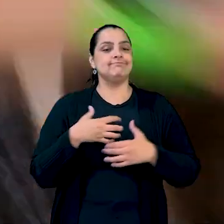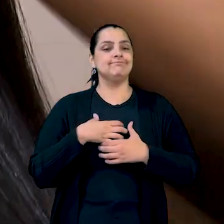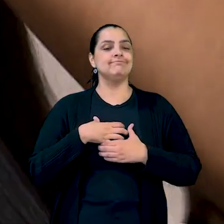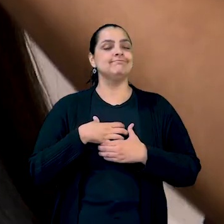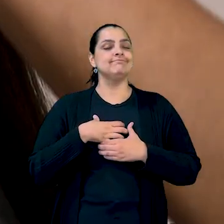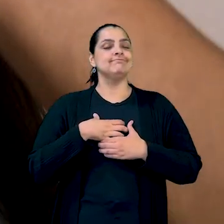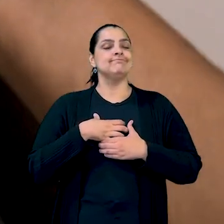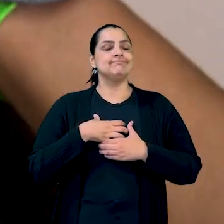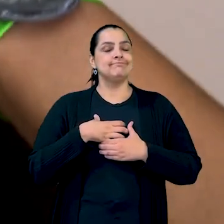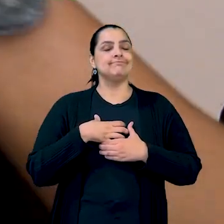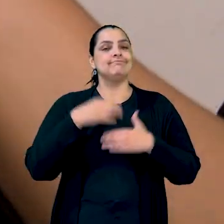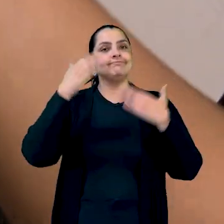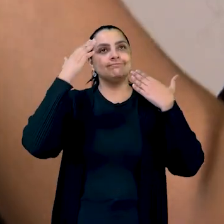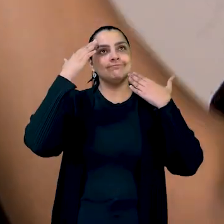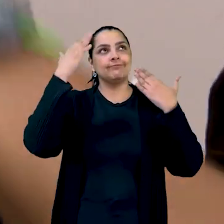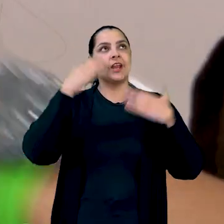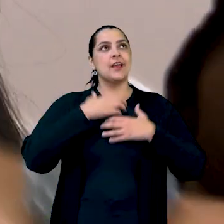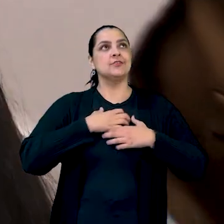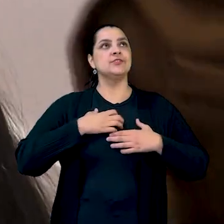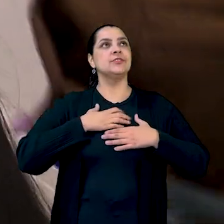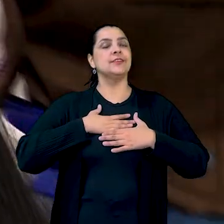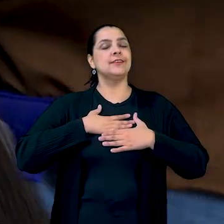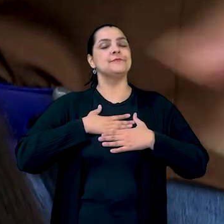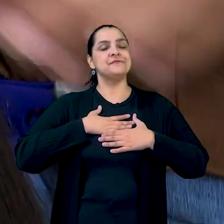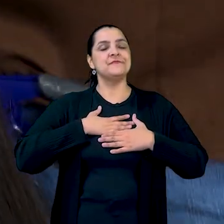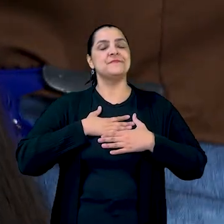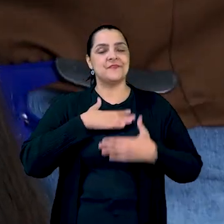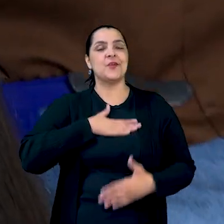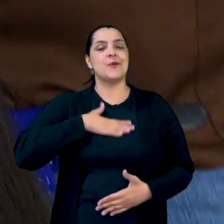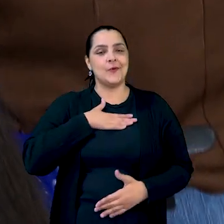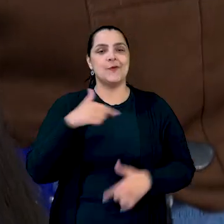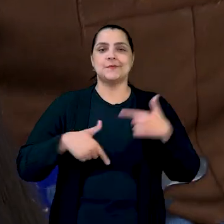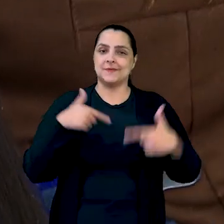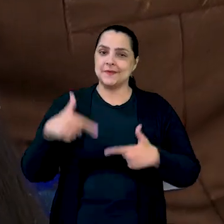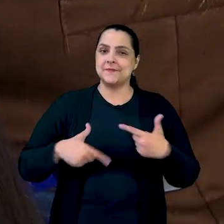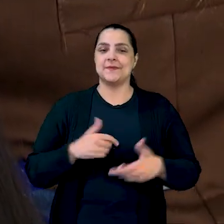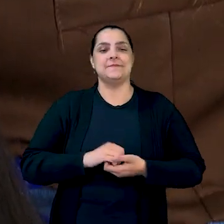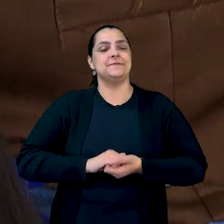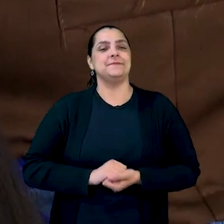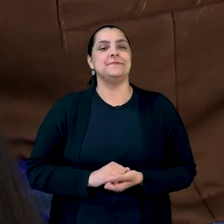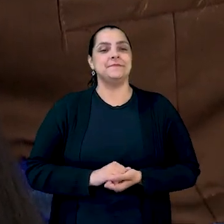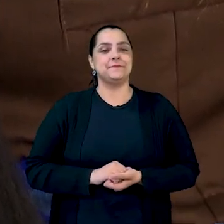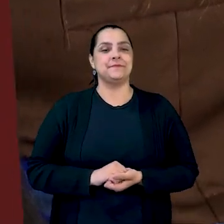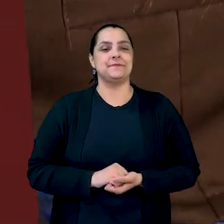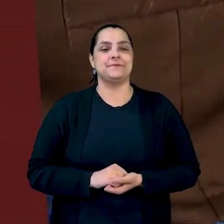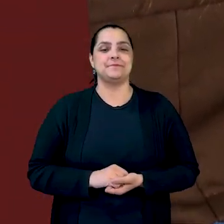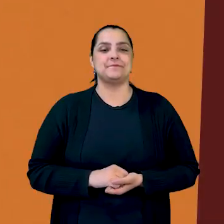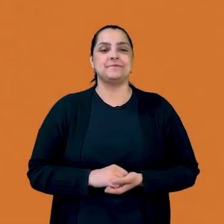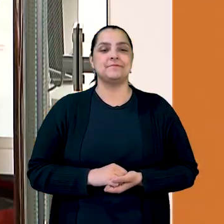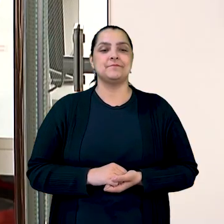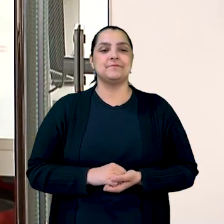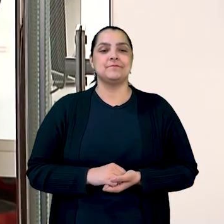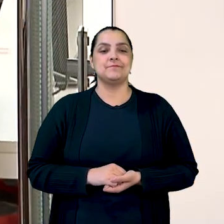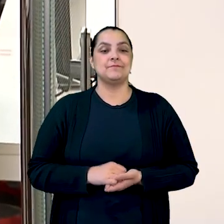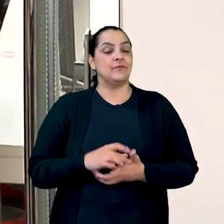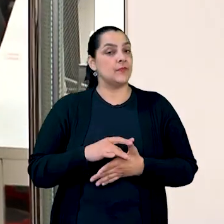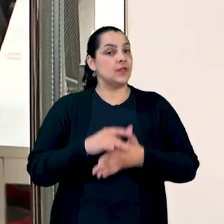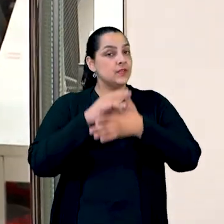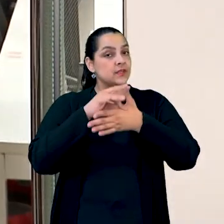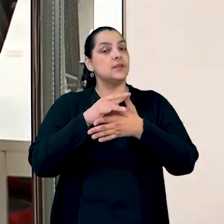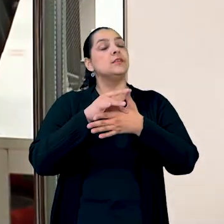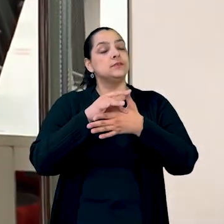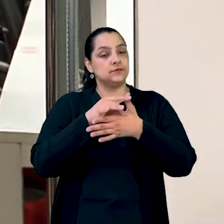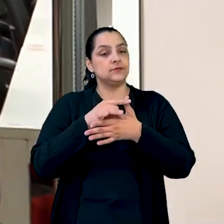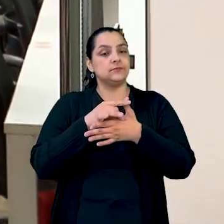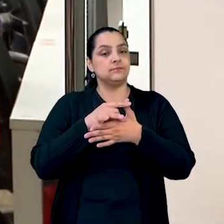dá um sentimento assim gratificante na gente, né? E eu gosto muito do meu trabalho e tudo mais. A liderança é